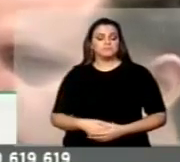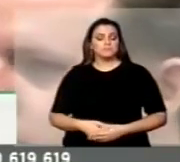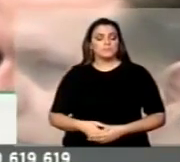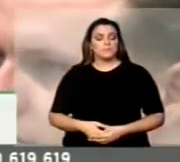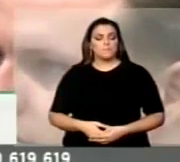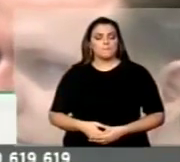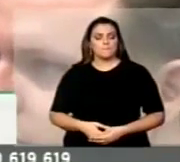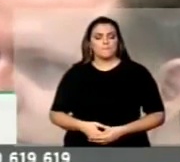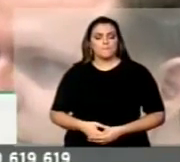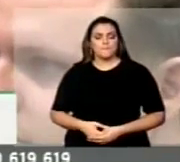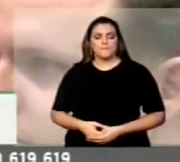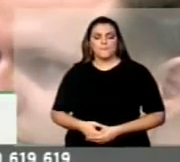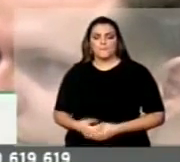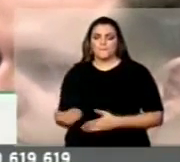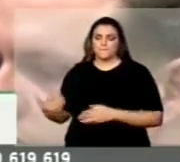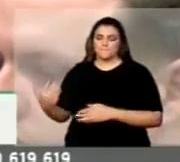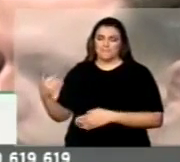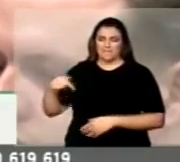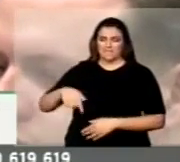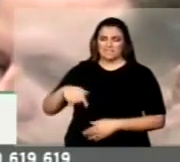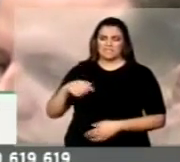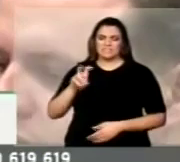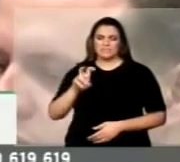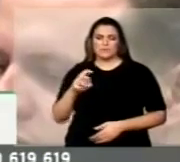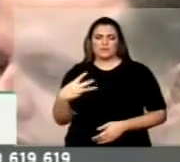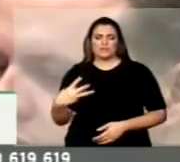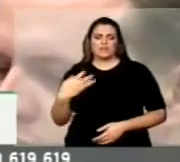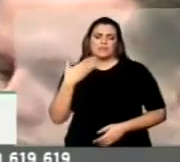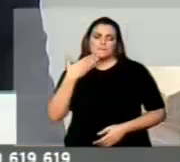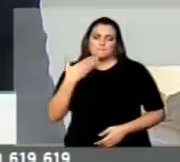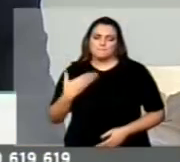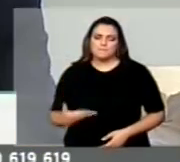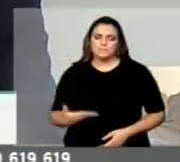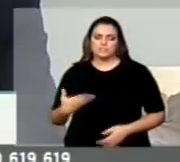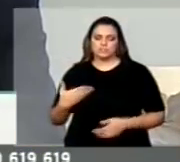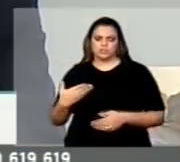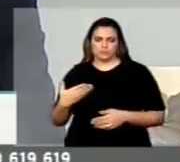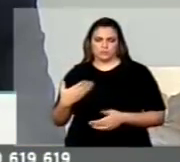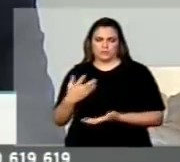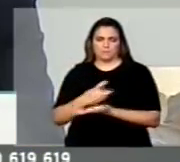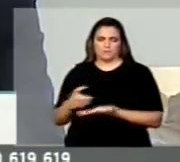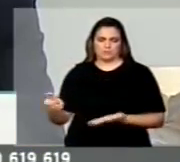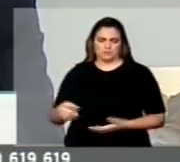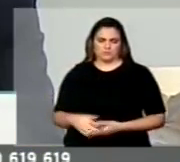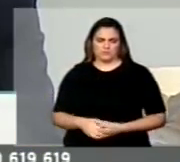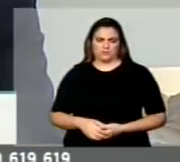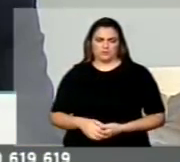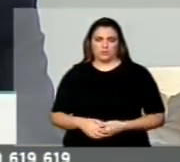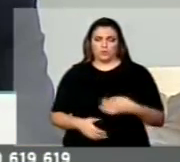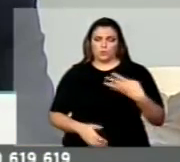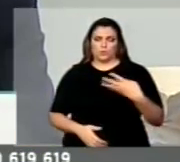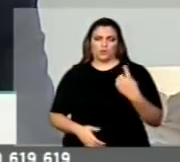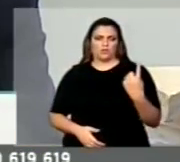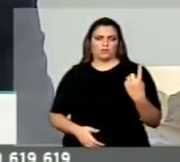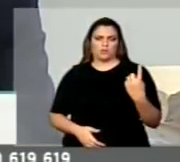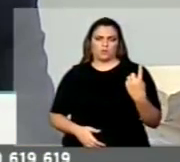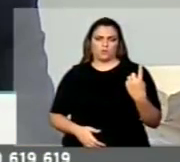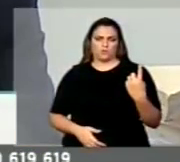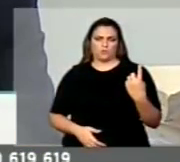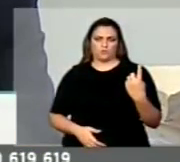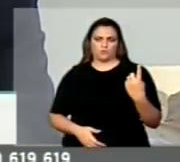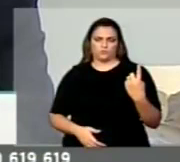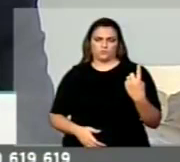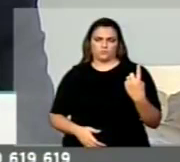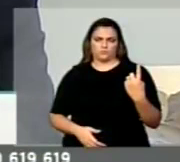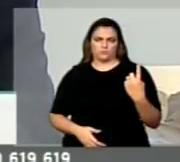entraram na casa 53 pedidos de impeachment, dos quais 41 eu procedi despacho, sendo 40